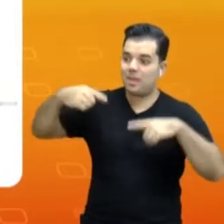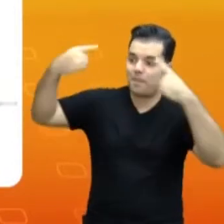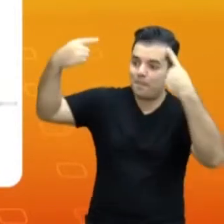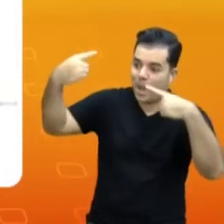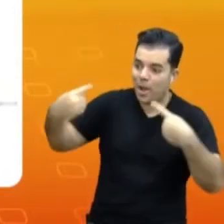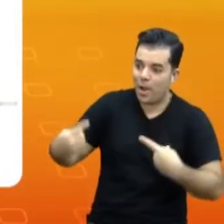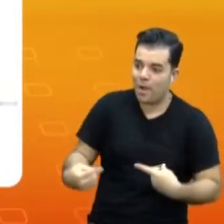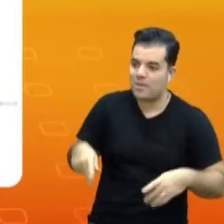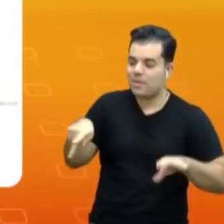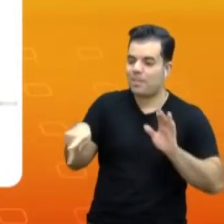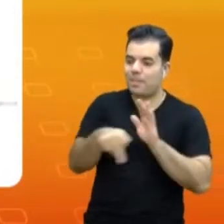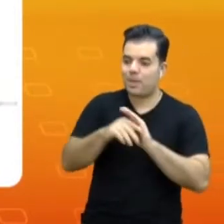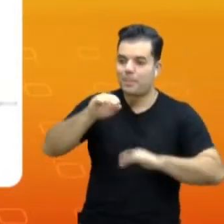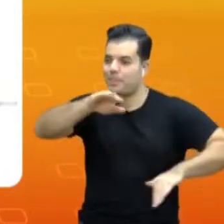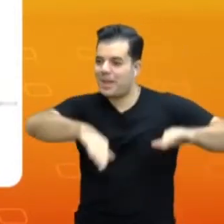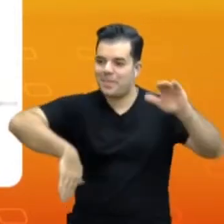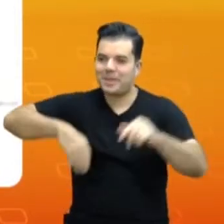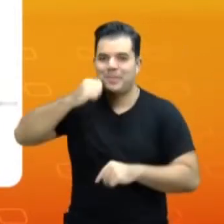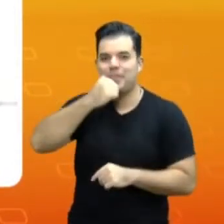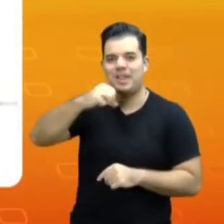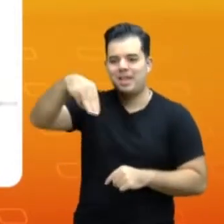ali da Marcela.